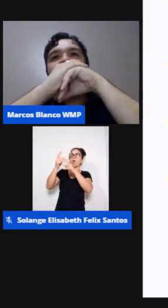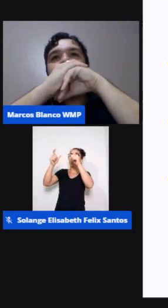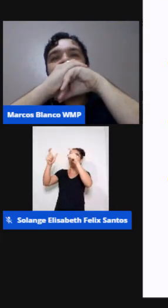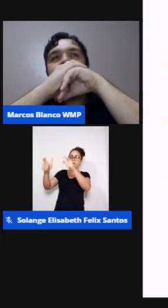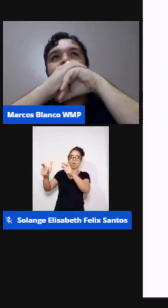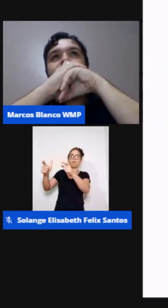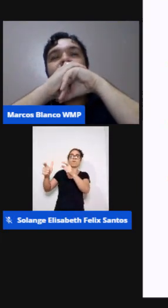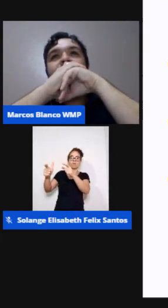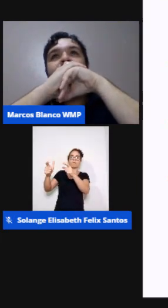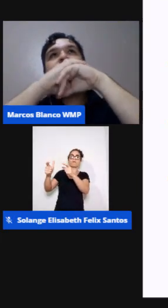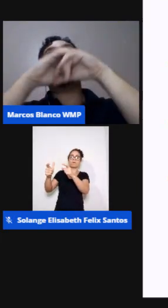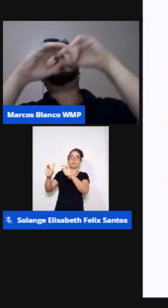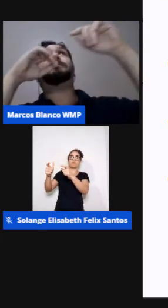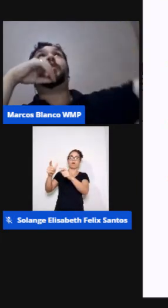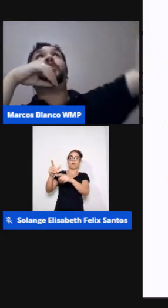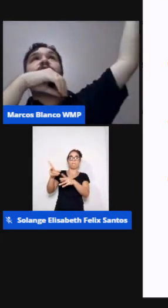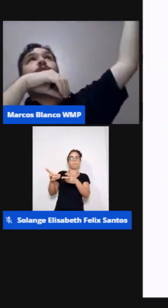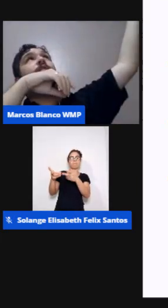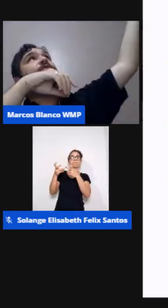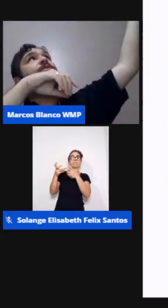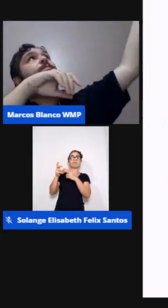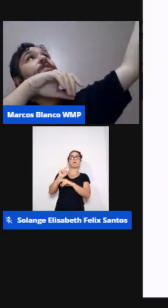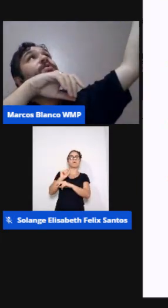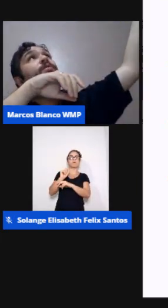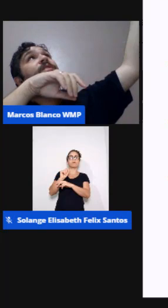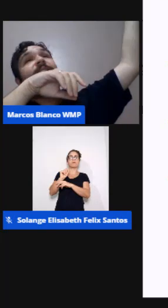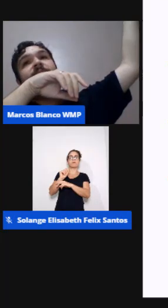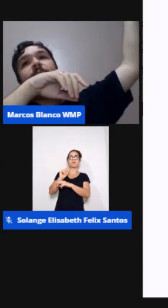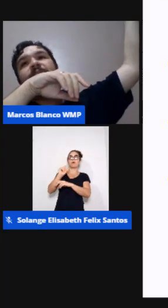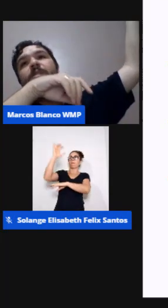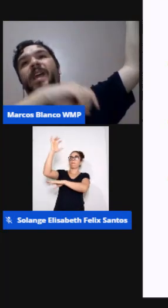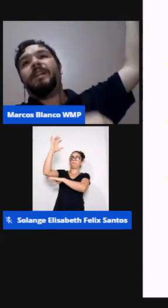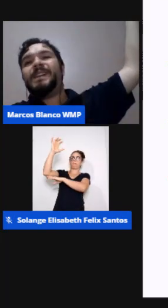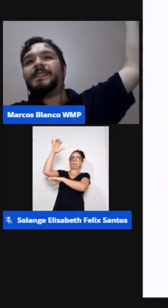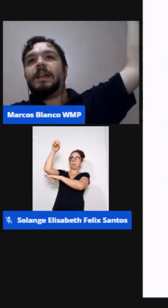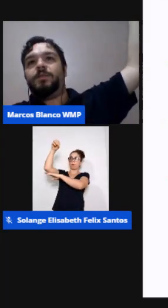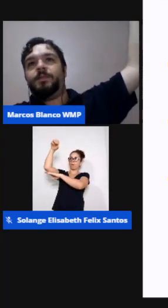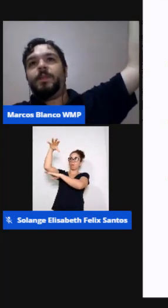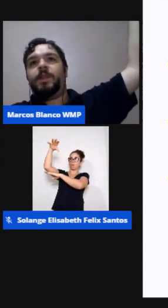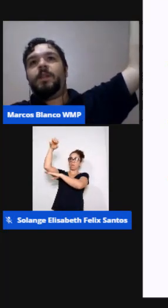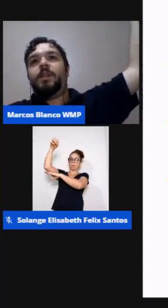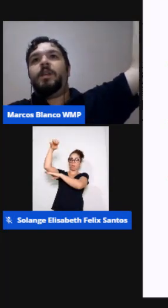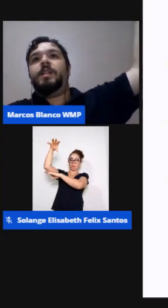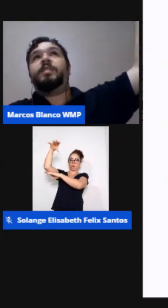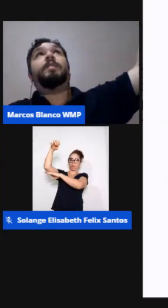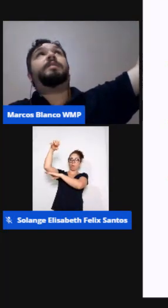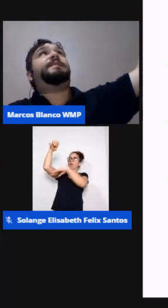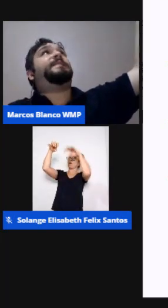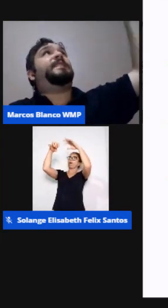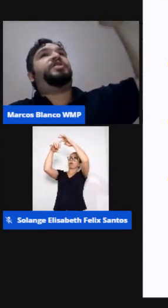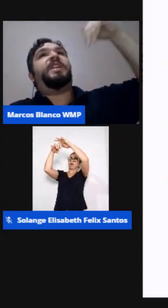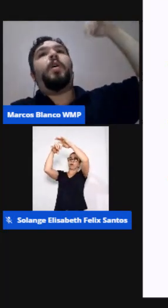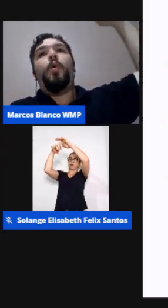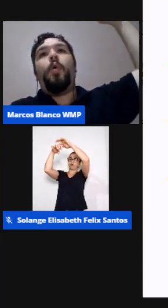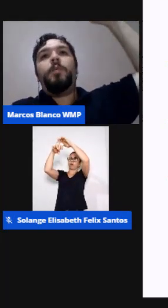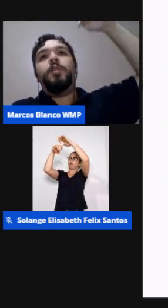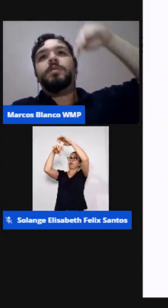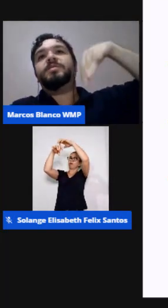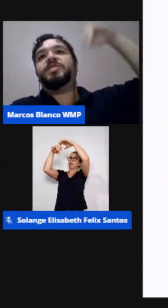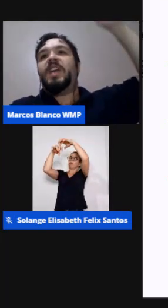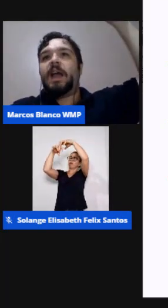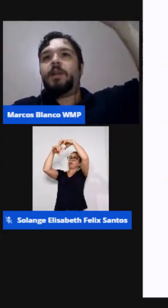eles foram perceber? Que poste de luz lá em cima era vazado. Então o que acontecia?